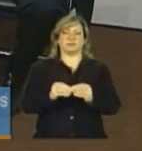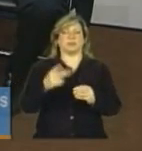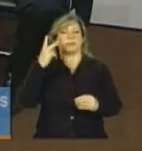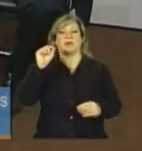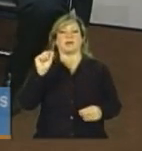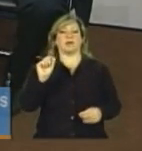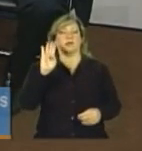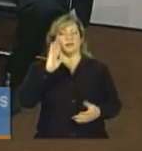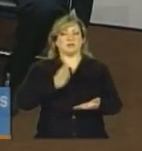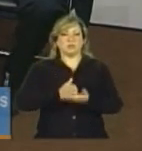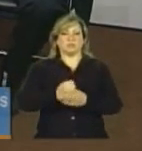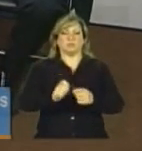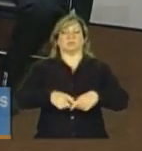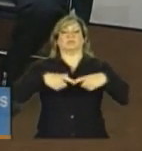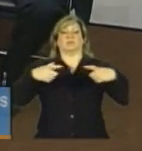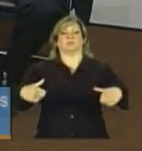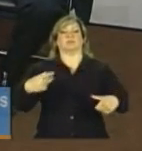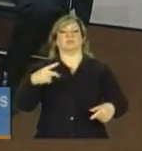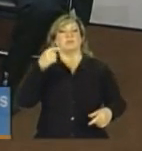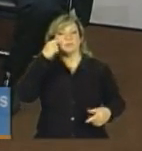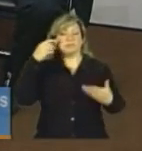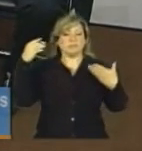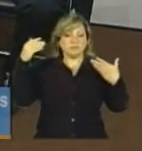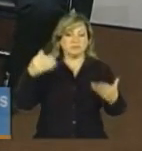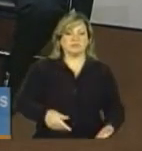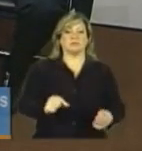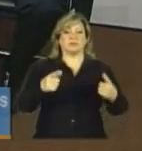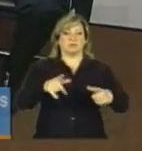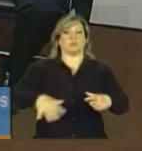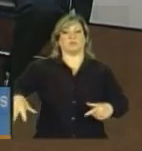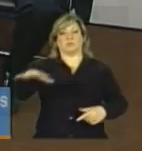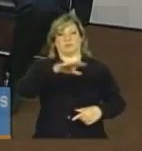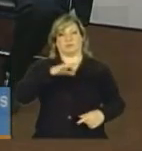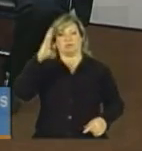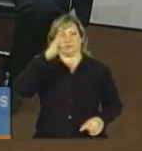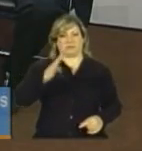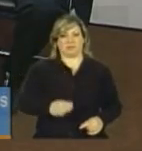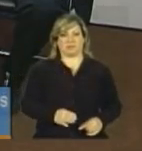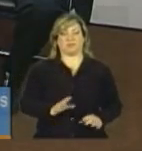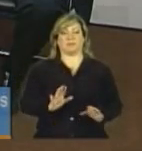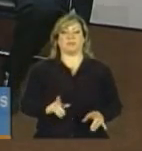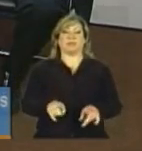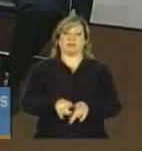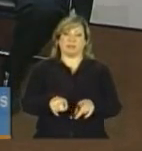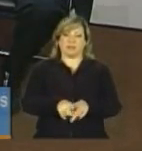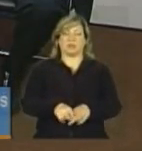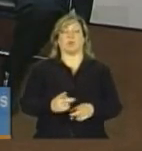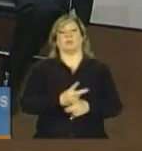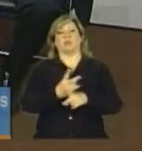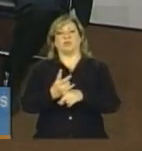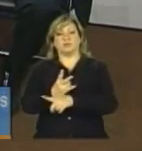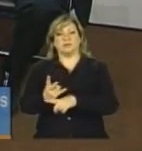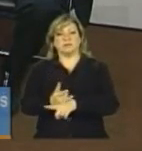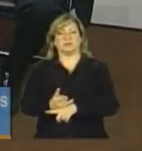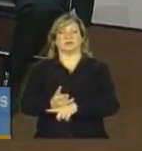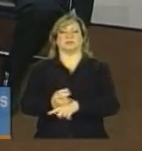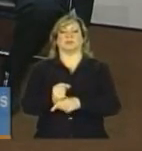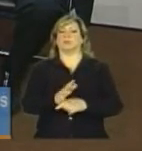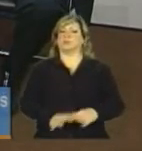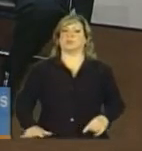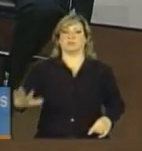justamente ampliar ainda mais a sua presença no território nacional. Então, tanto buscando uma